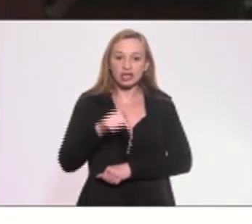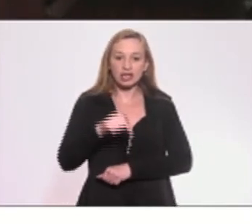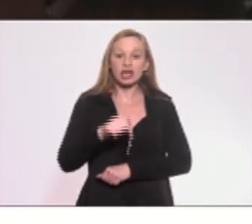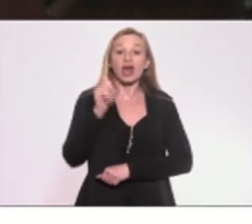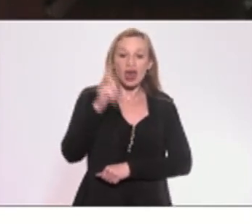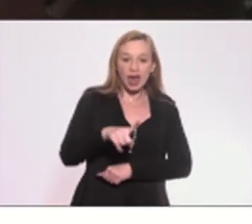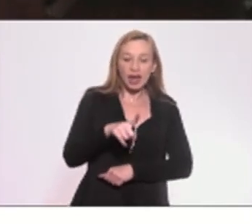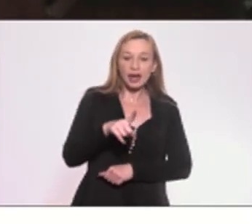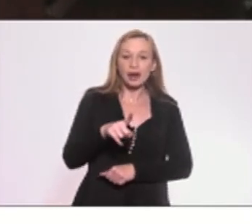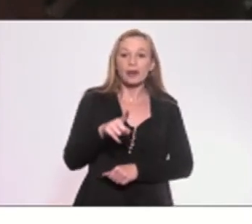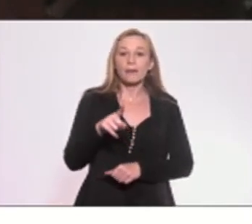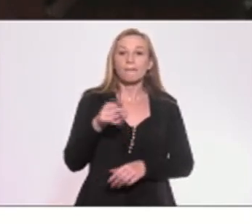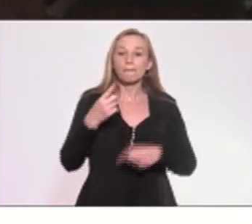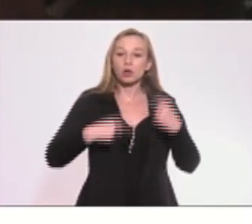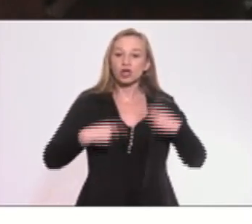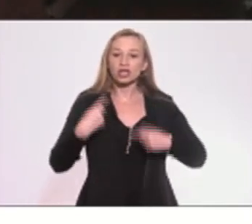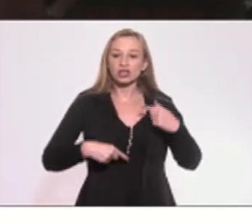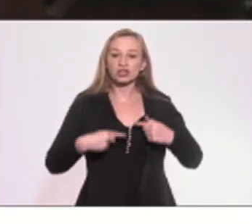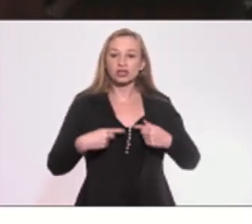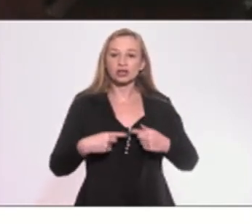política.